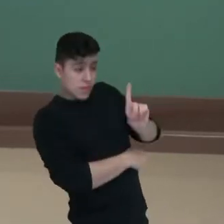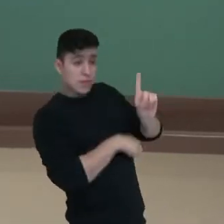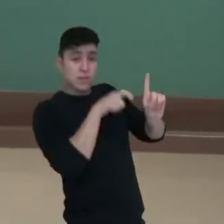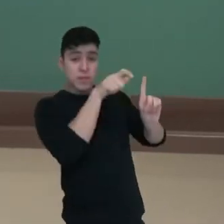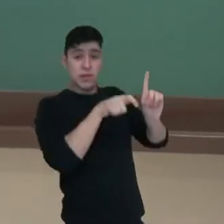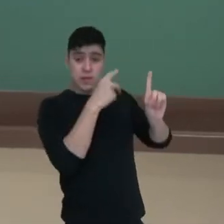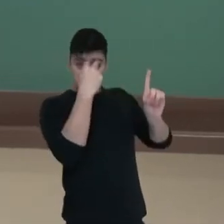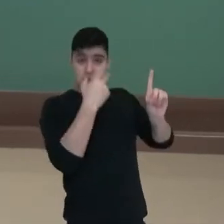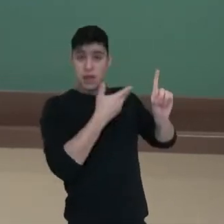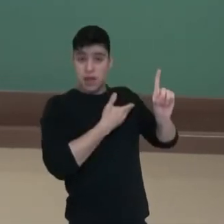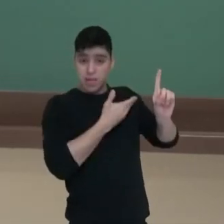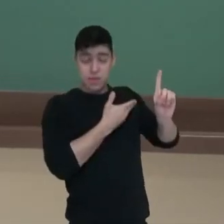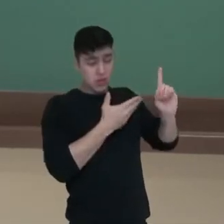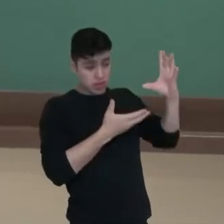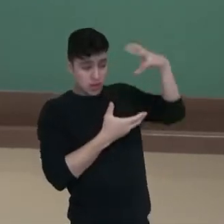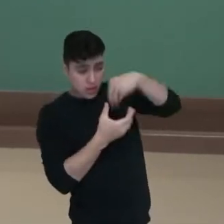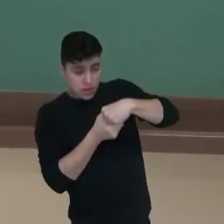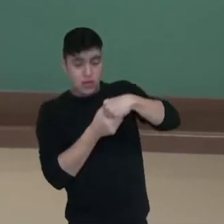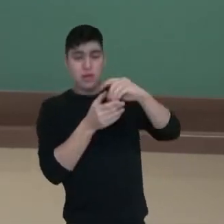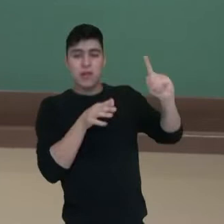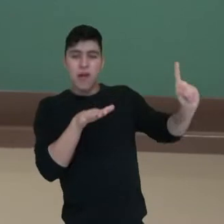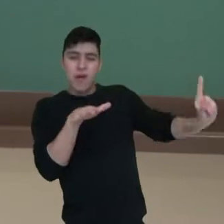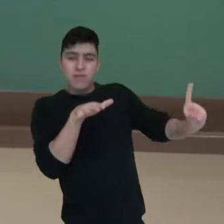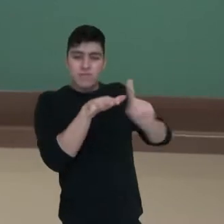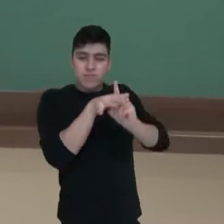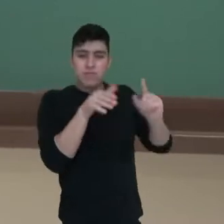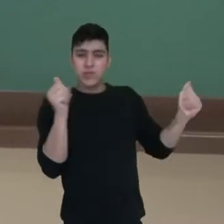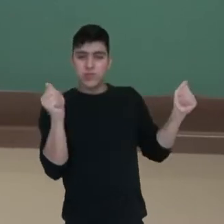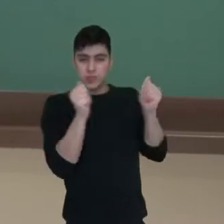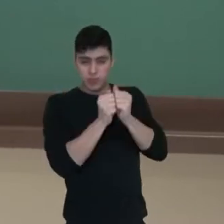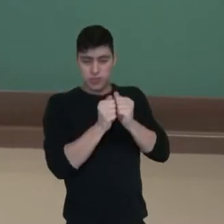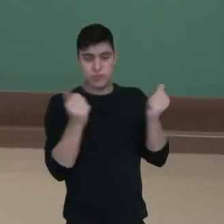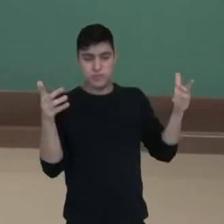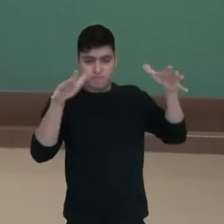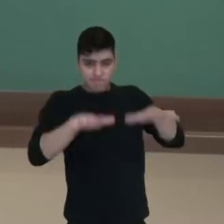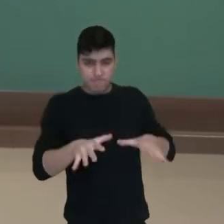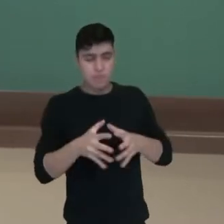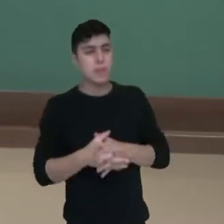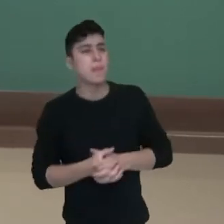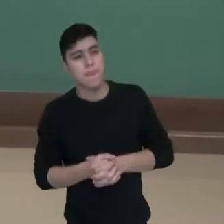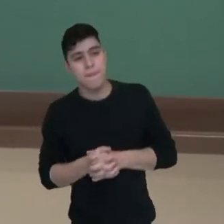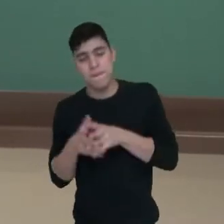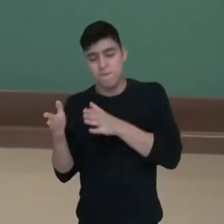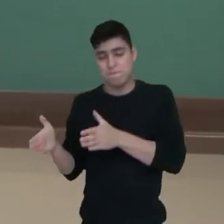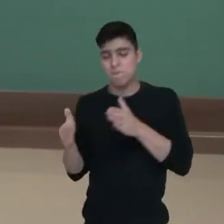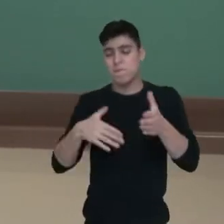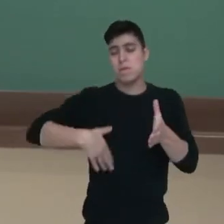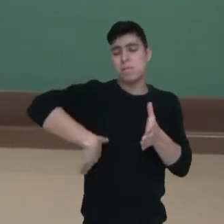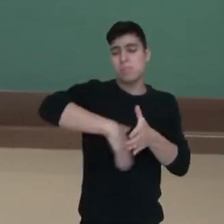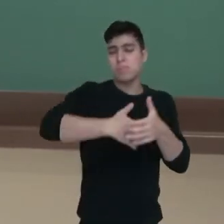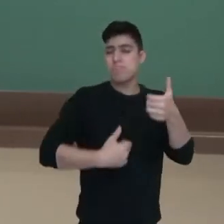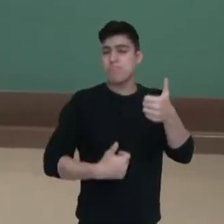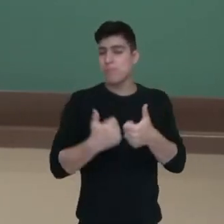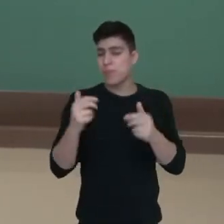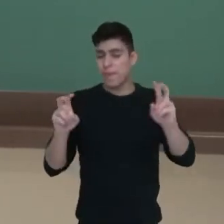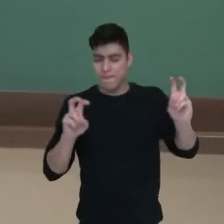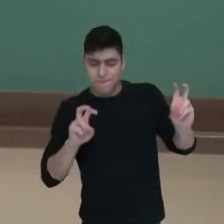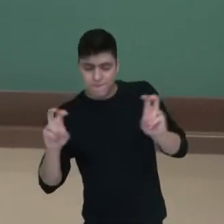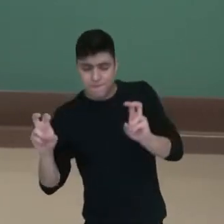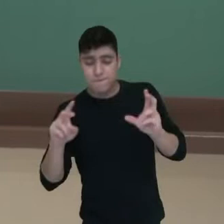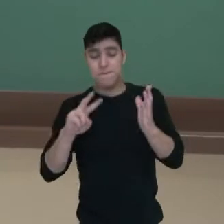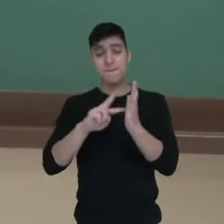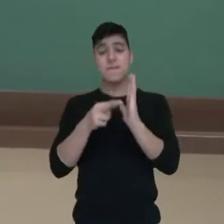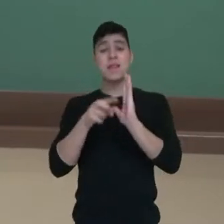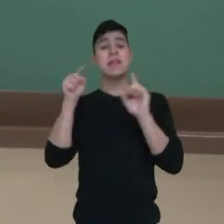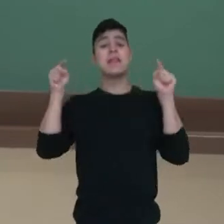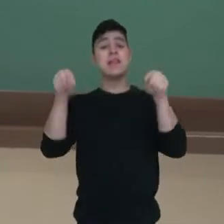colegas deficientes visuais? Então, o futebol de 5, ele é uma